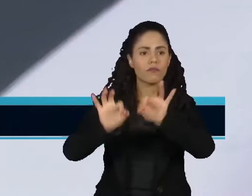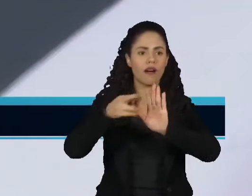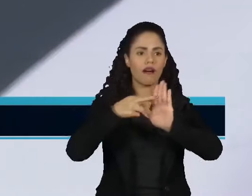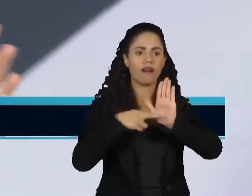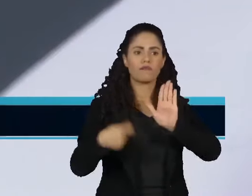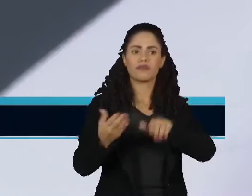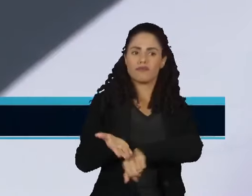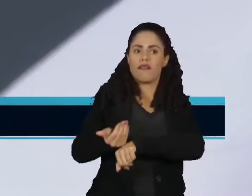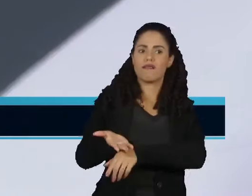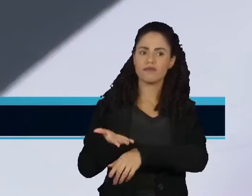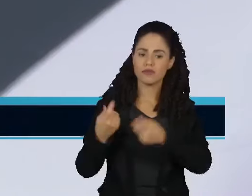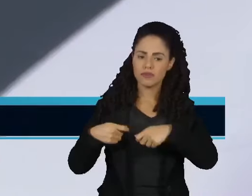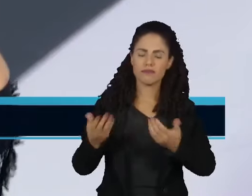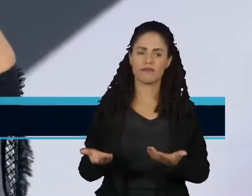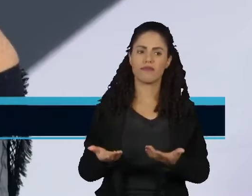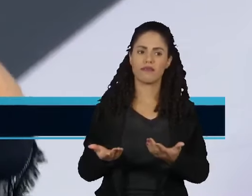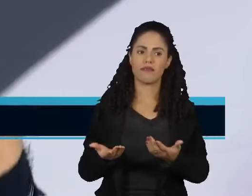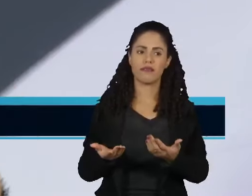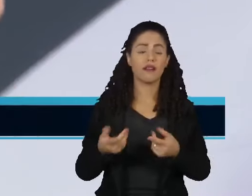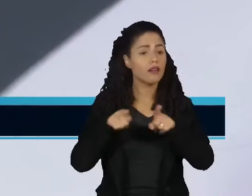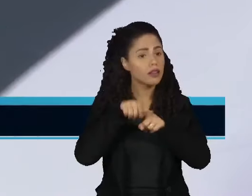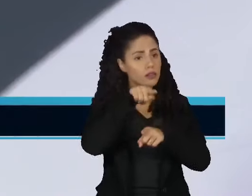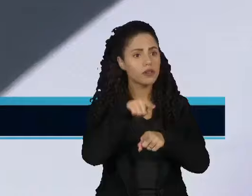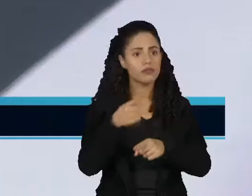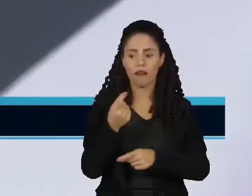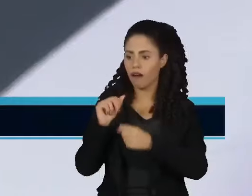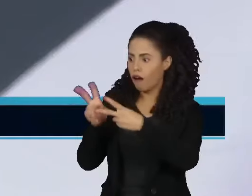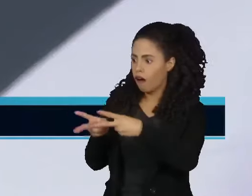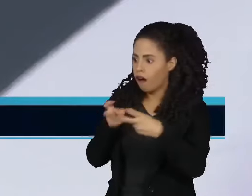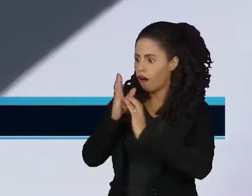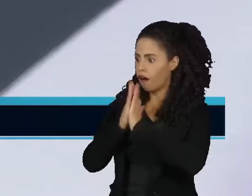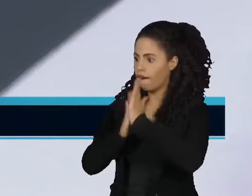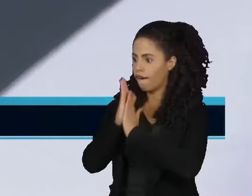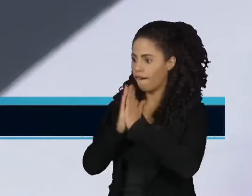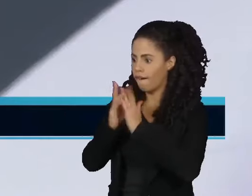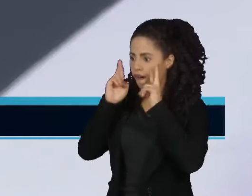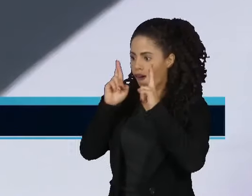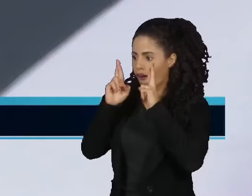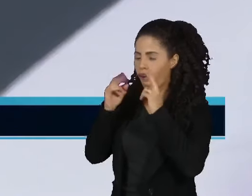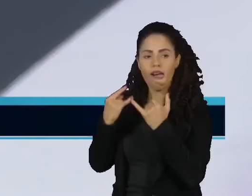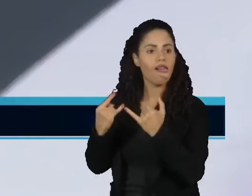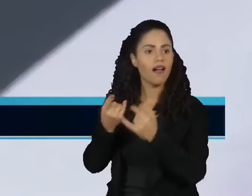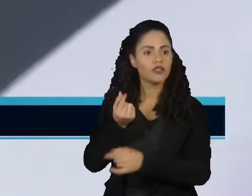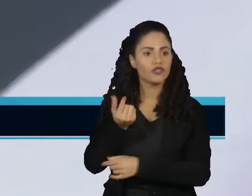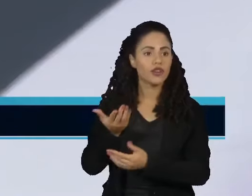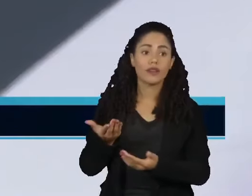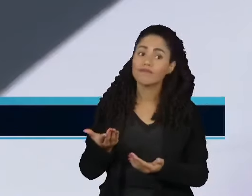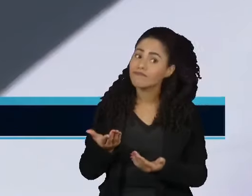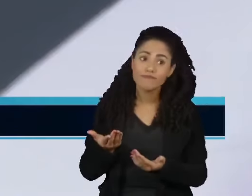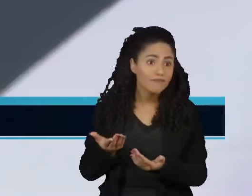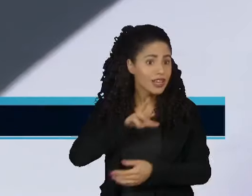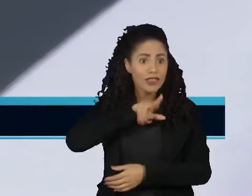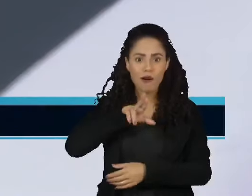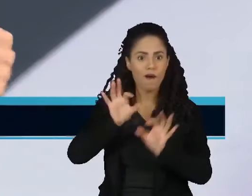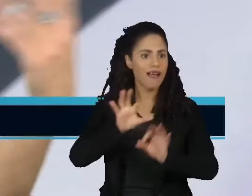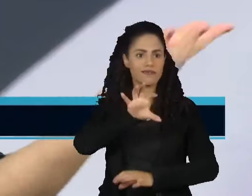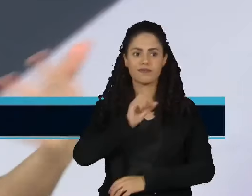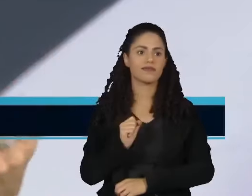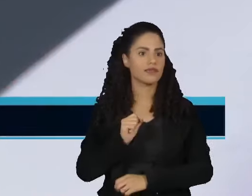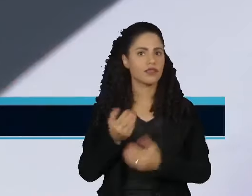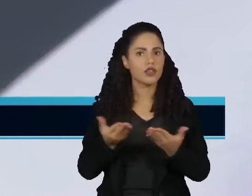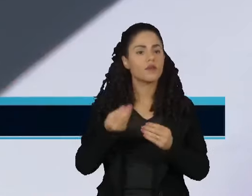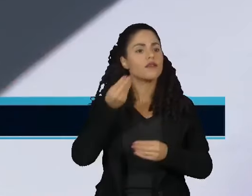coisa que está vindo depois. E assim, essa questão do ganho rápido. Saiu uma pesquisa também recente que a maior parte de quem entra na Bet é menos por lazer e